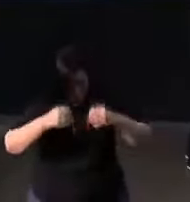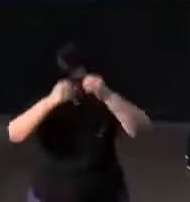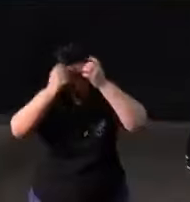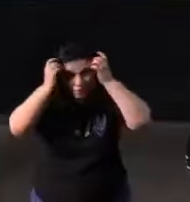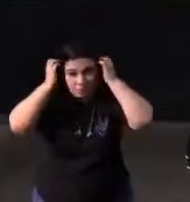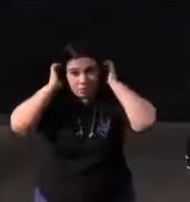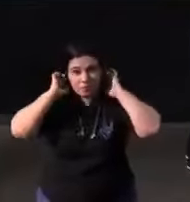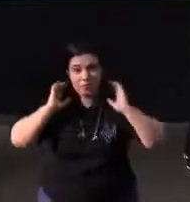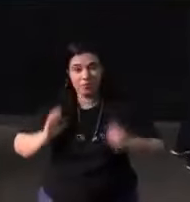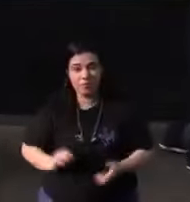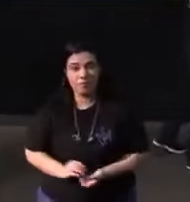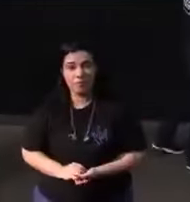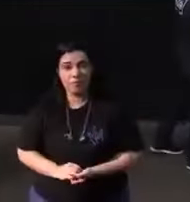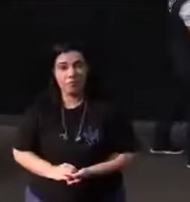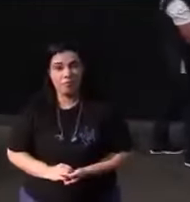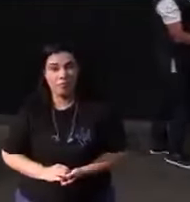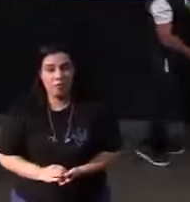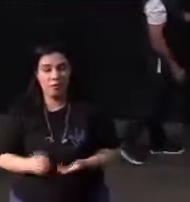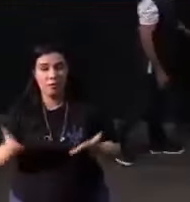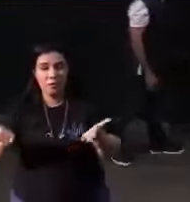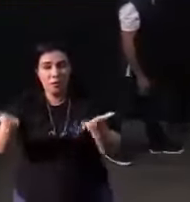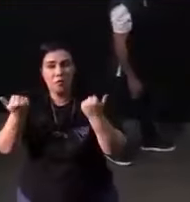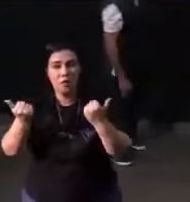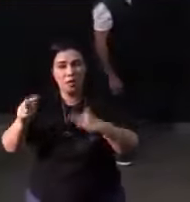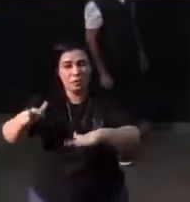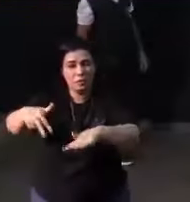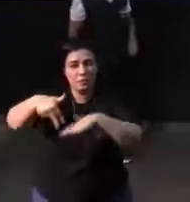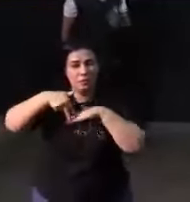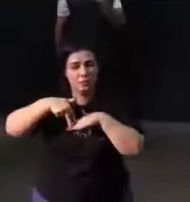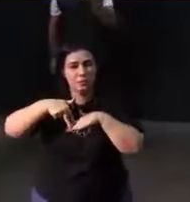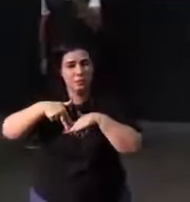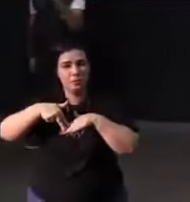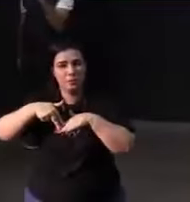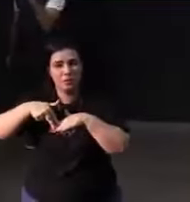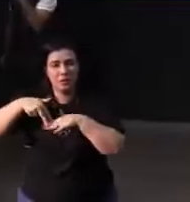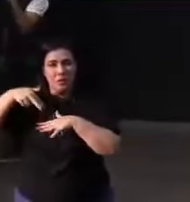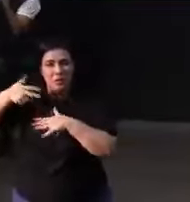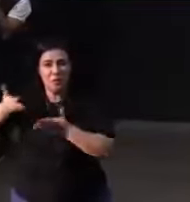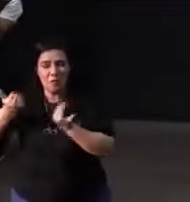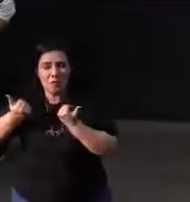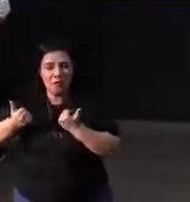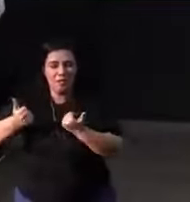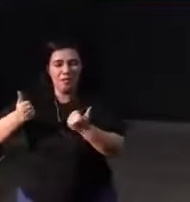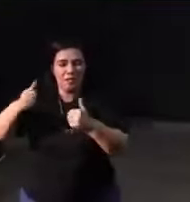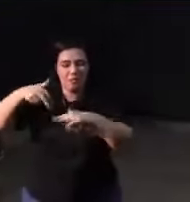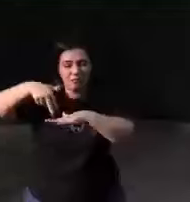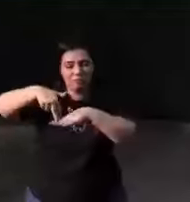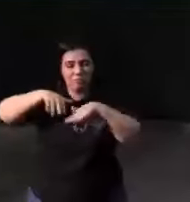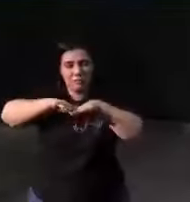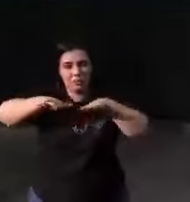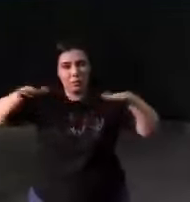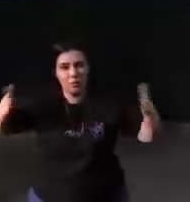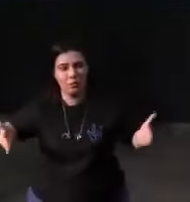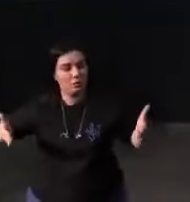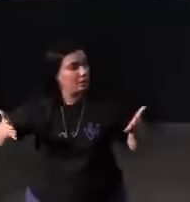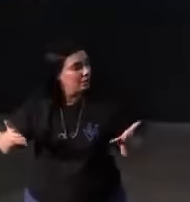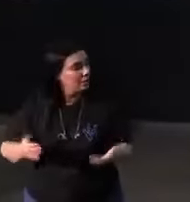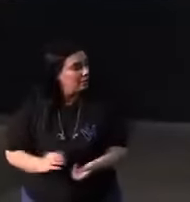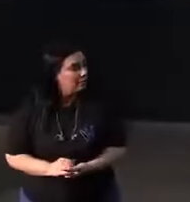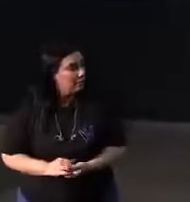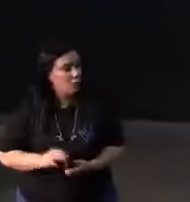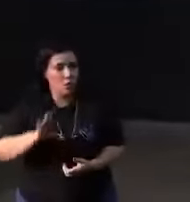Atravesse pelos corredores estreitos dessa igreja e de passo em passo caminhe até o altar.